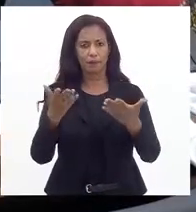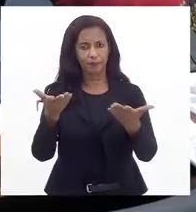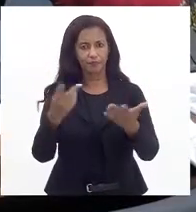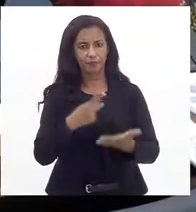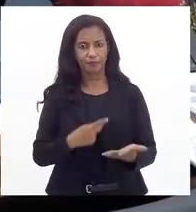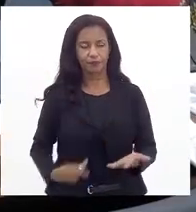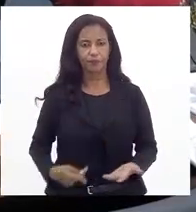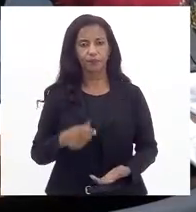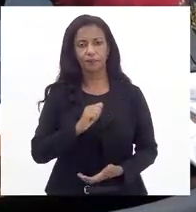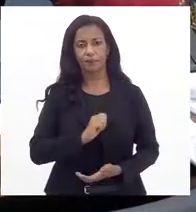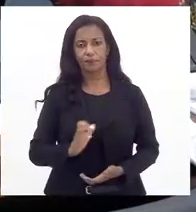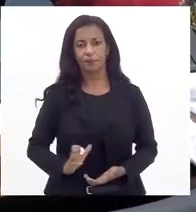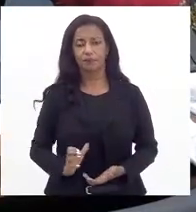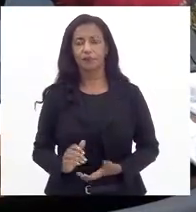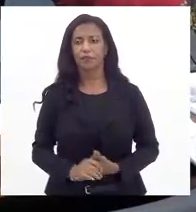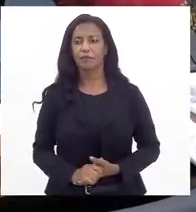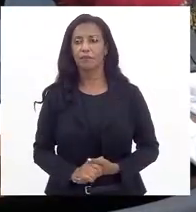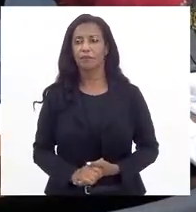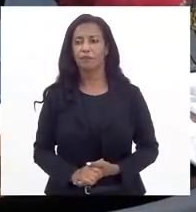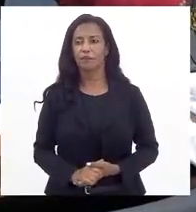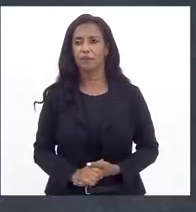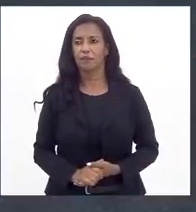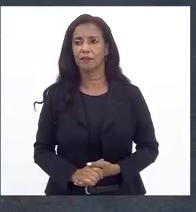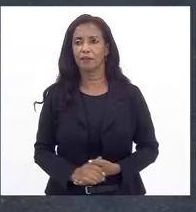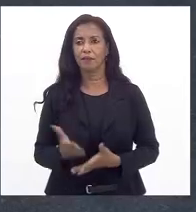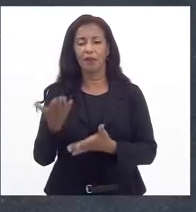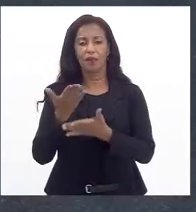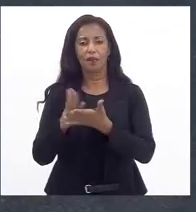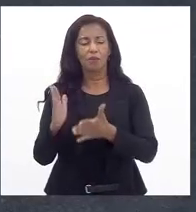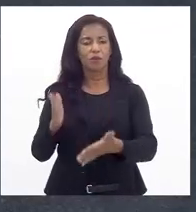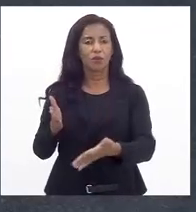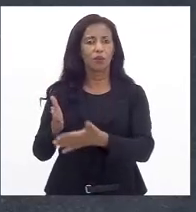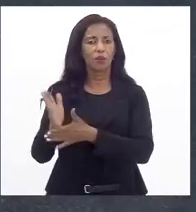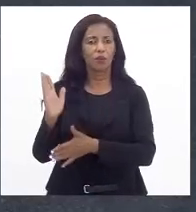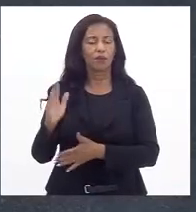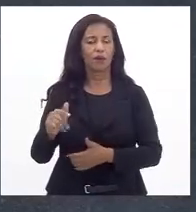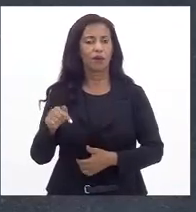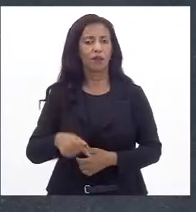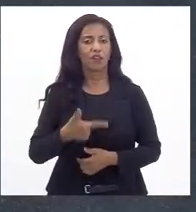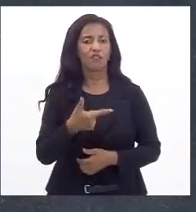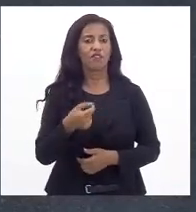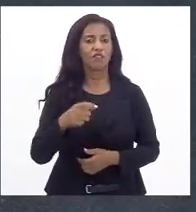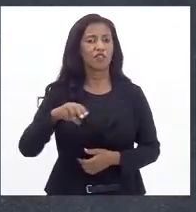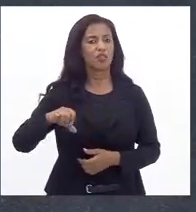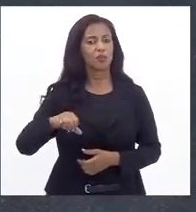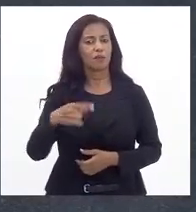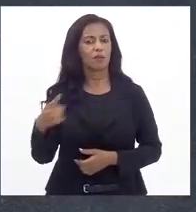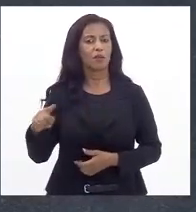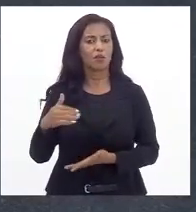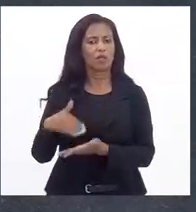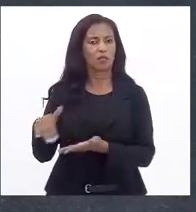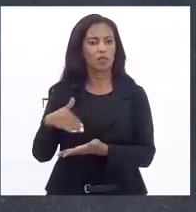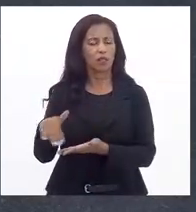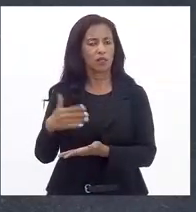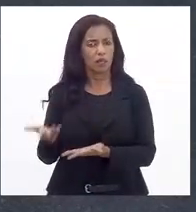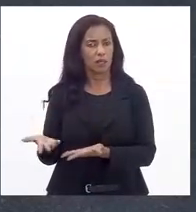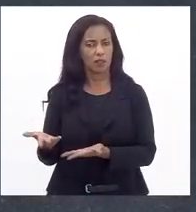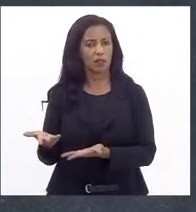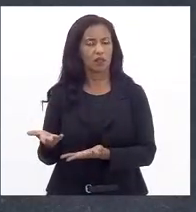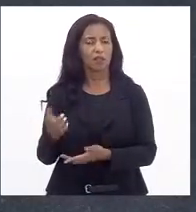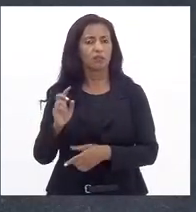o nosso presente até Siciliano nós acabamos de aprovar aqui 20 milhões para Secretaria Municipal de